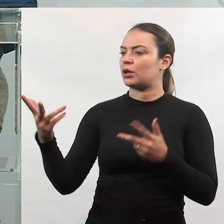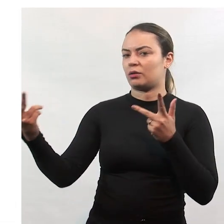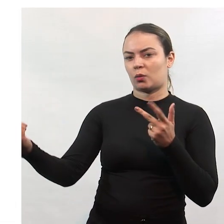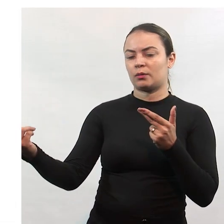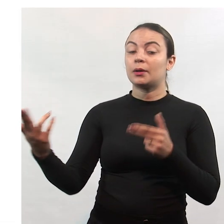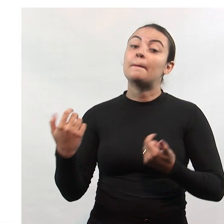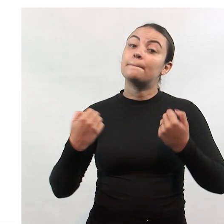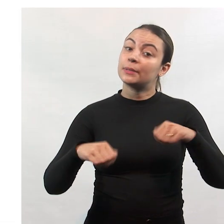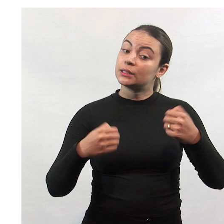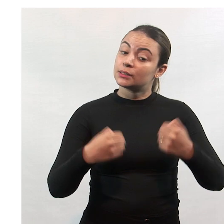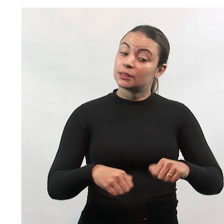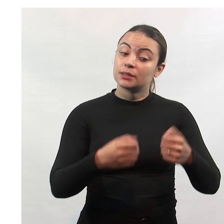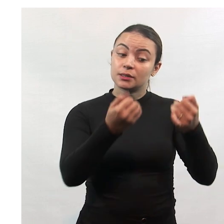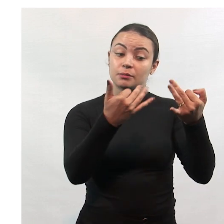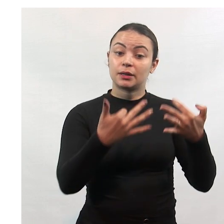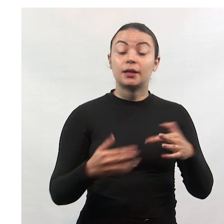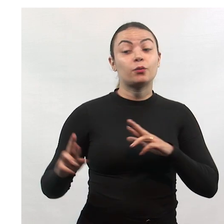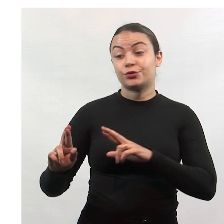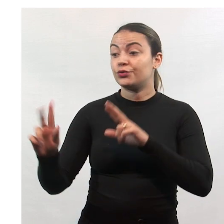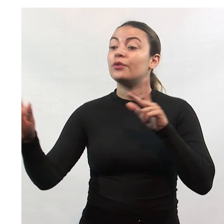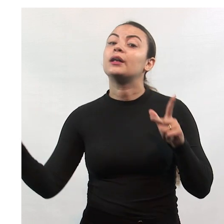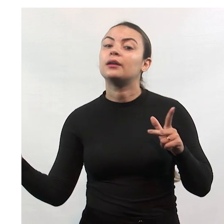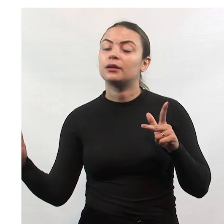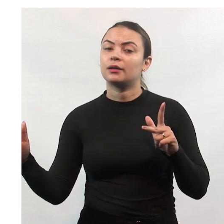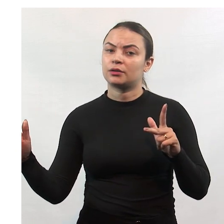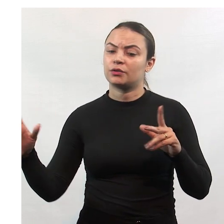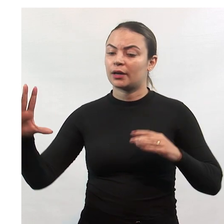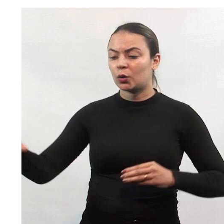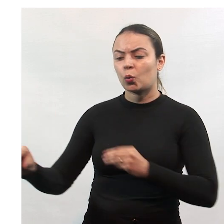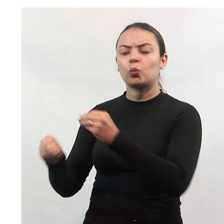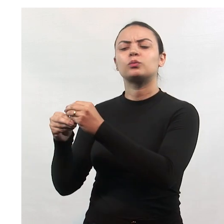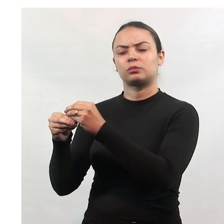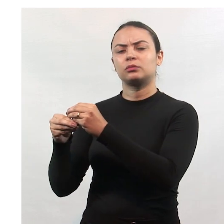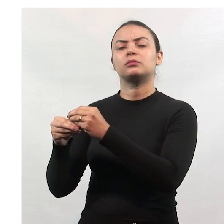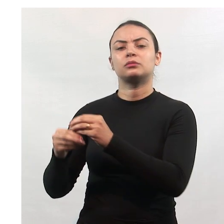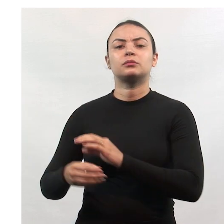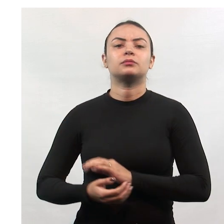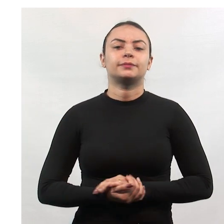Avançando, então nós temos o referencial teórico,